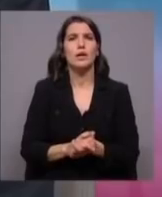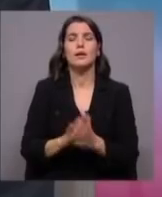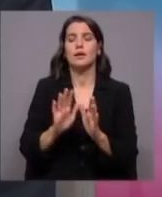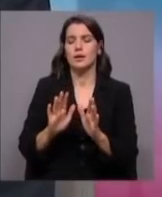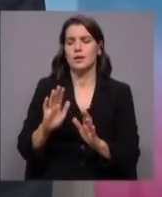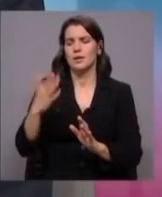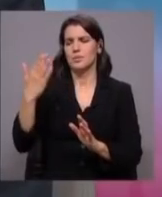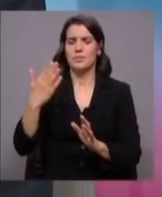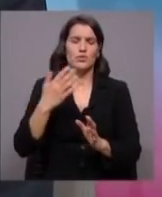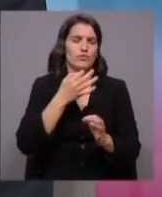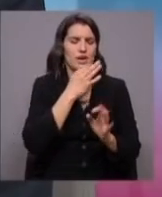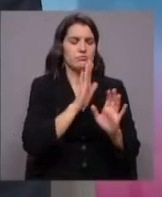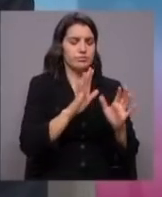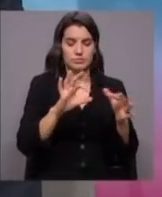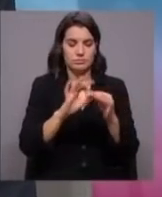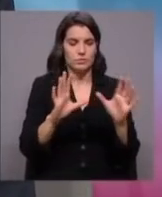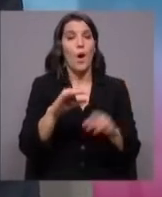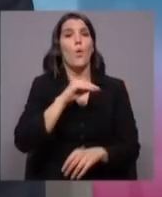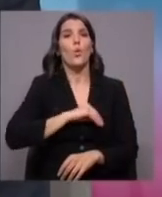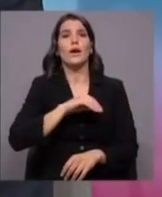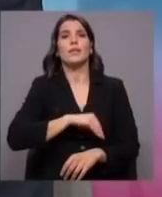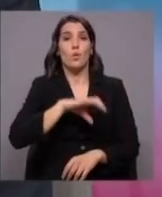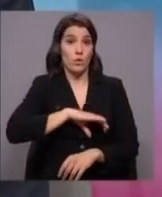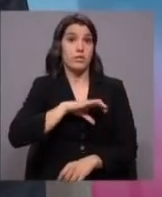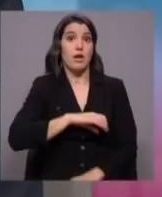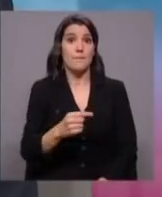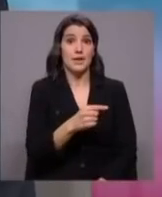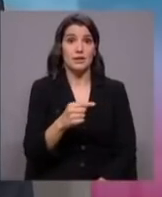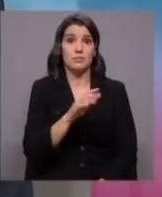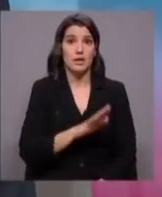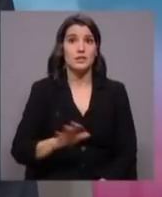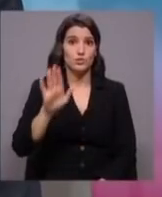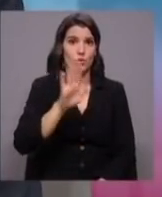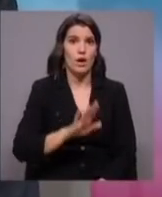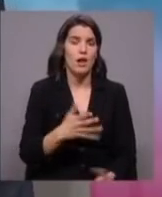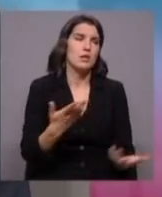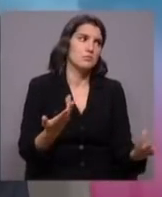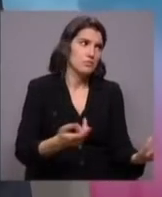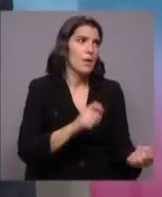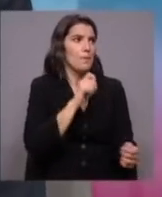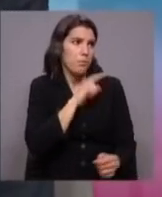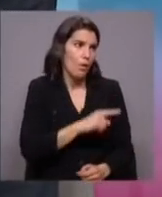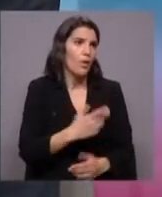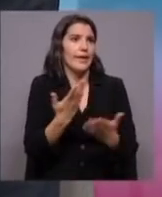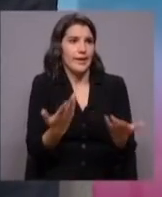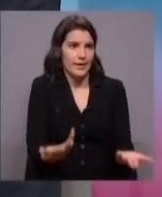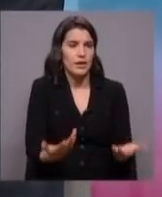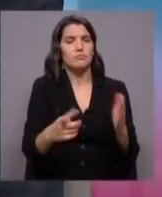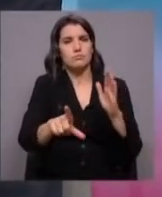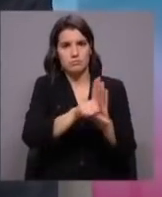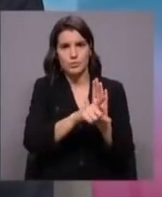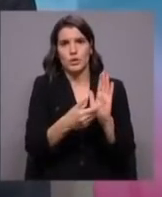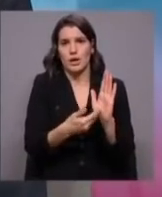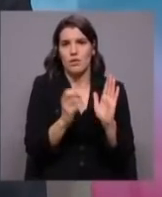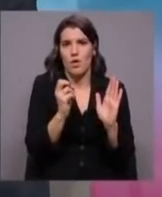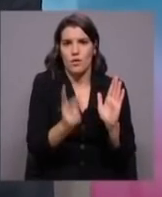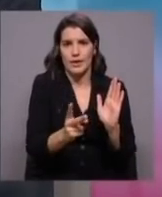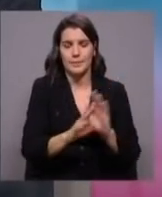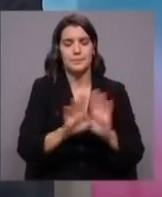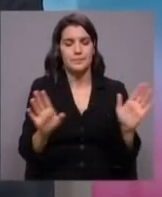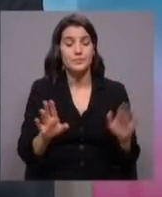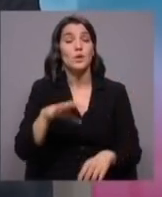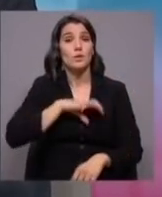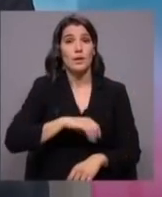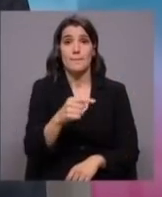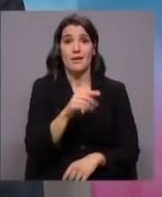falar relativamente ao salário mínimo nacional. O salário mínimo nacional pode ser e é definido por decreto. Mas o problema é que o salário mínimo